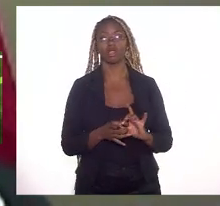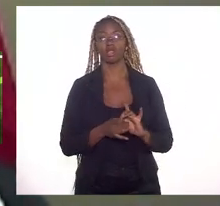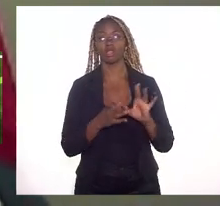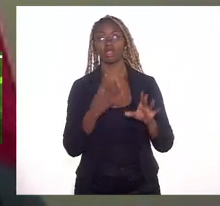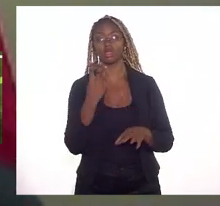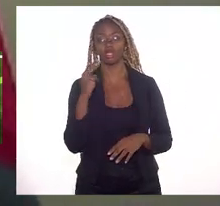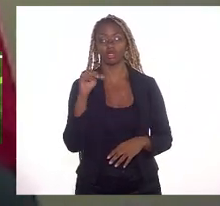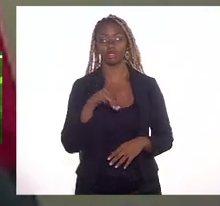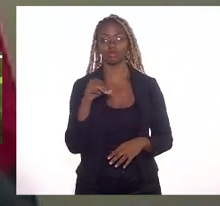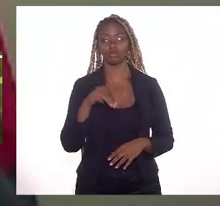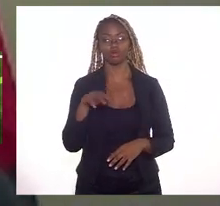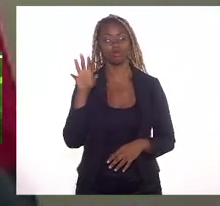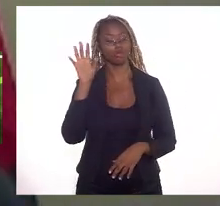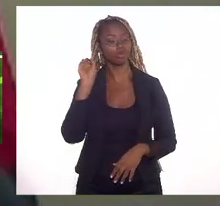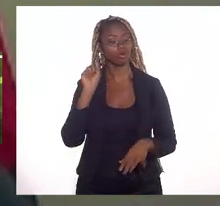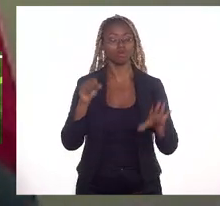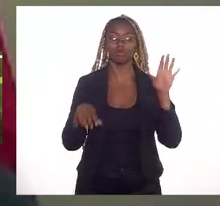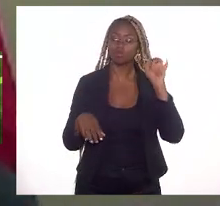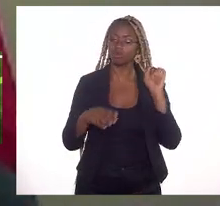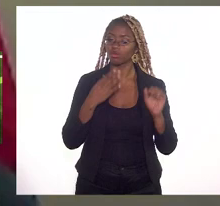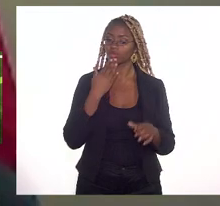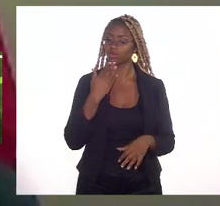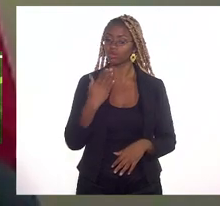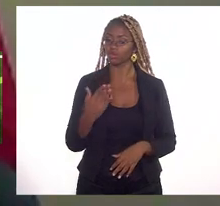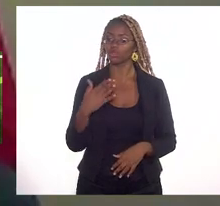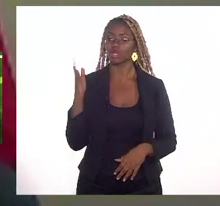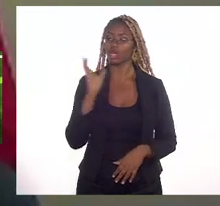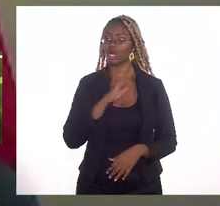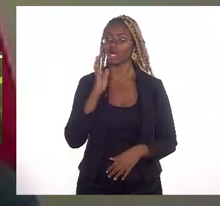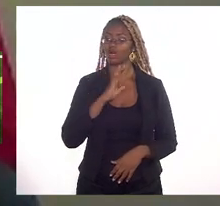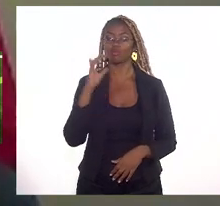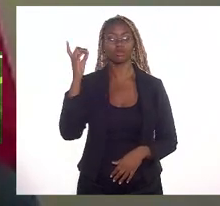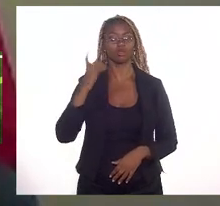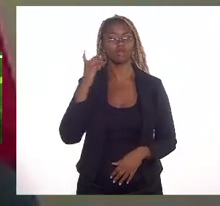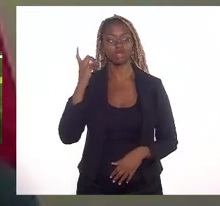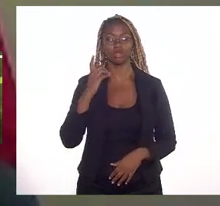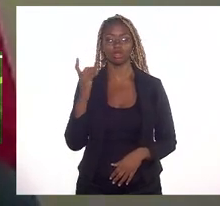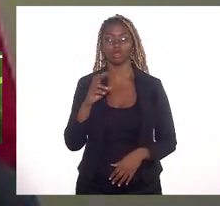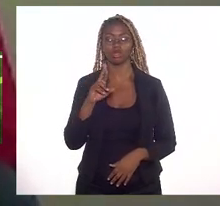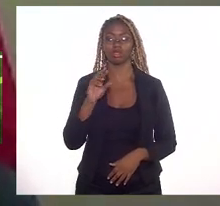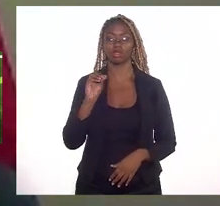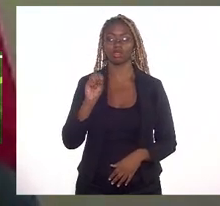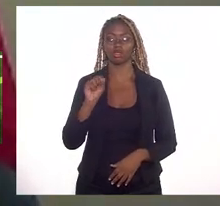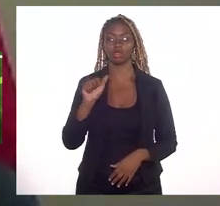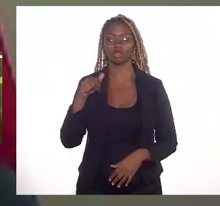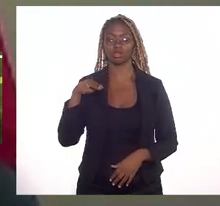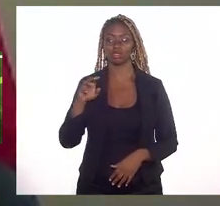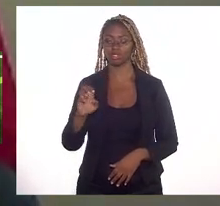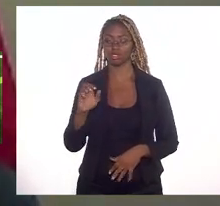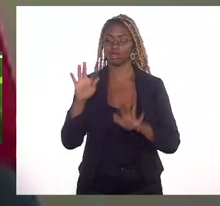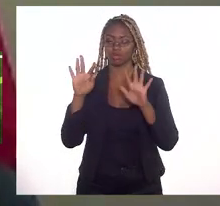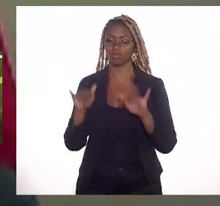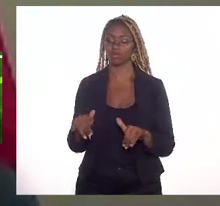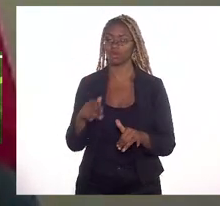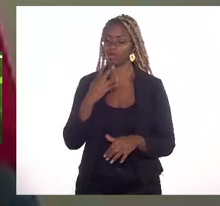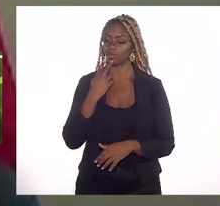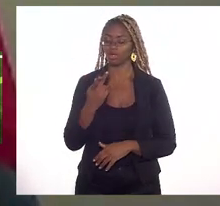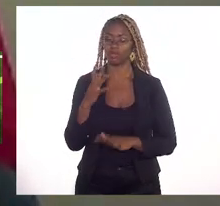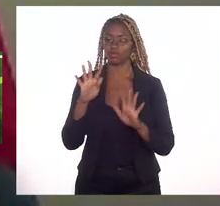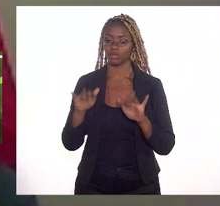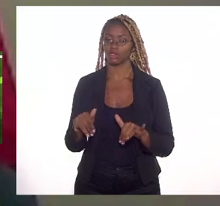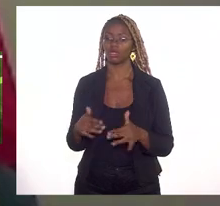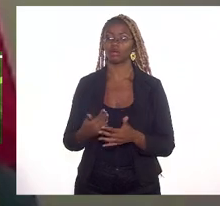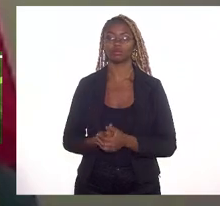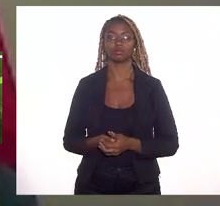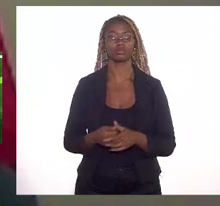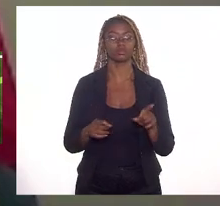gente possa ouvi-los e pedir em seguida a deputada Cristiane Félix para suas considerações finais. Vou passar